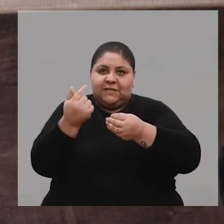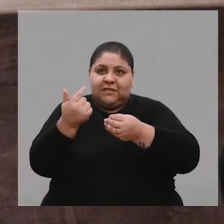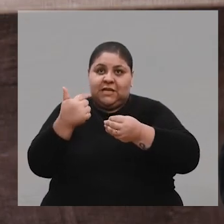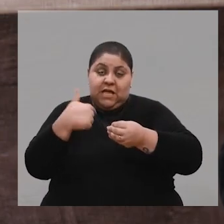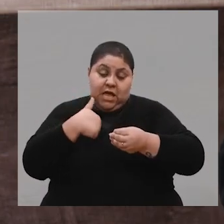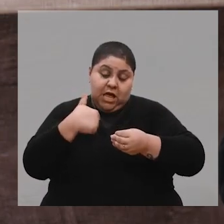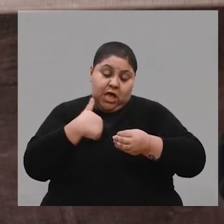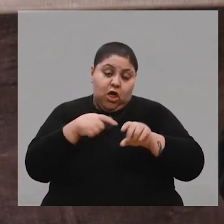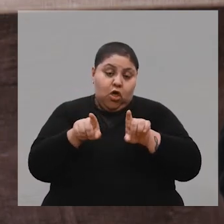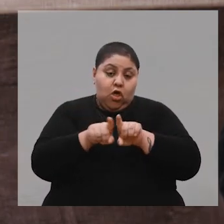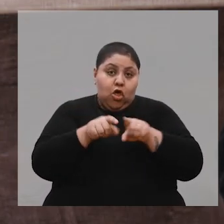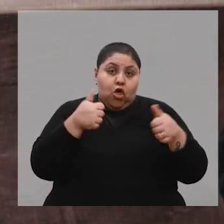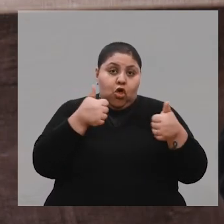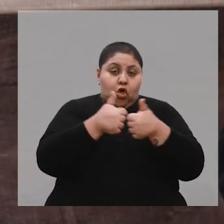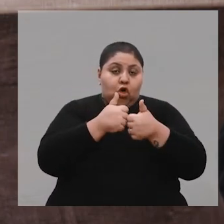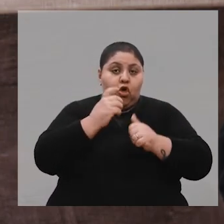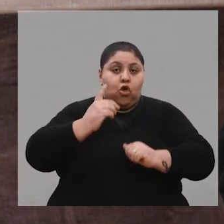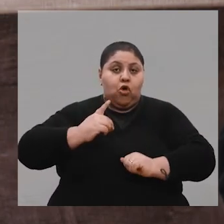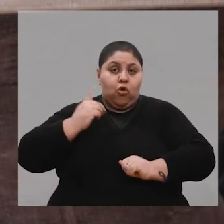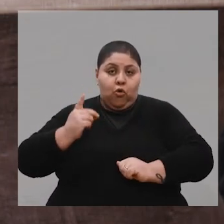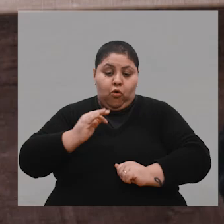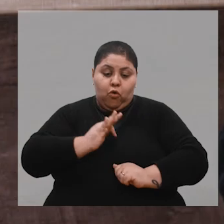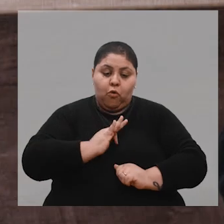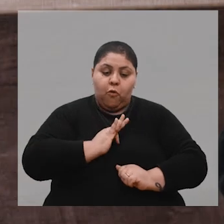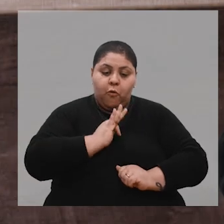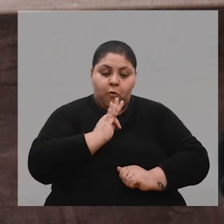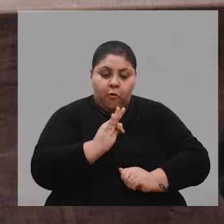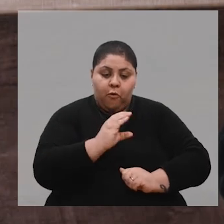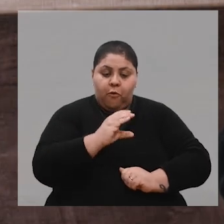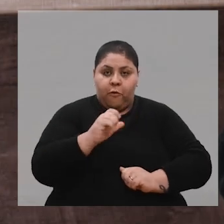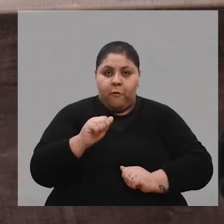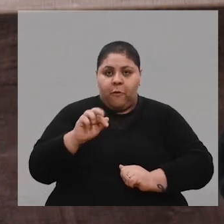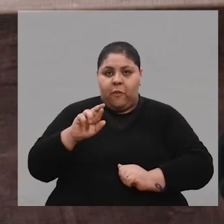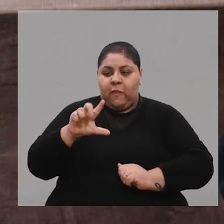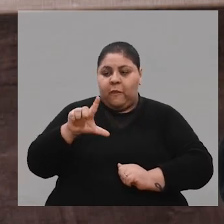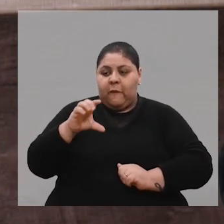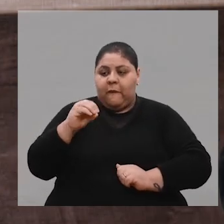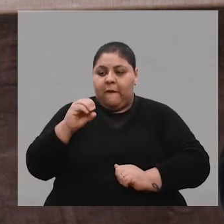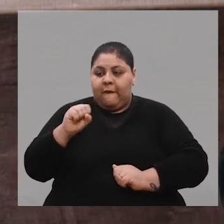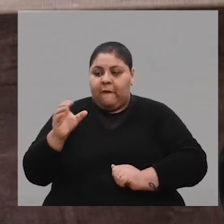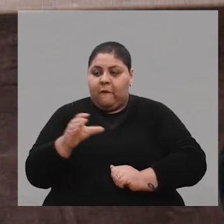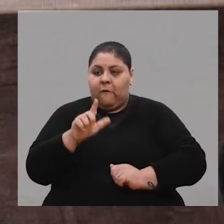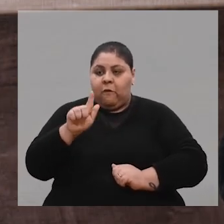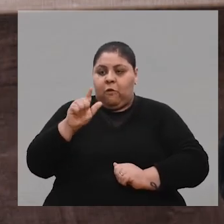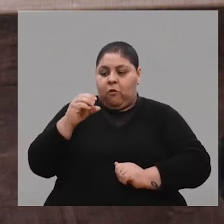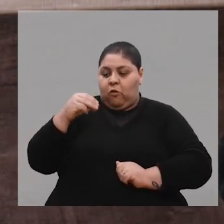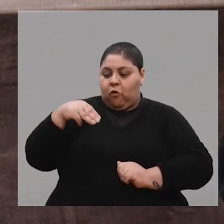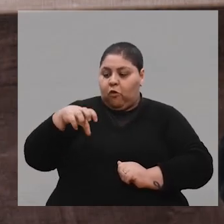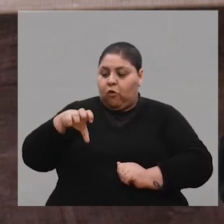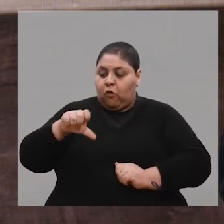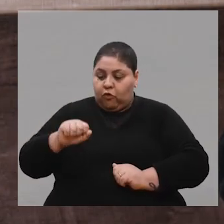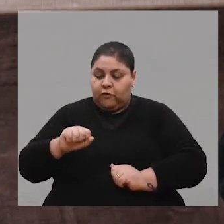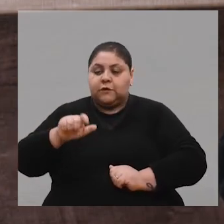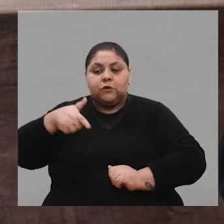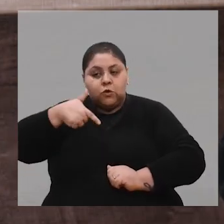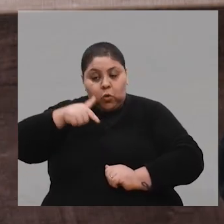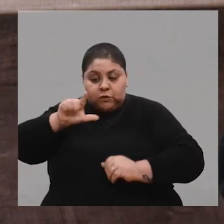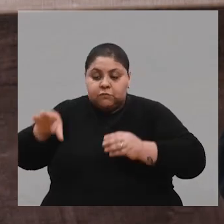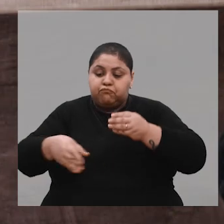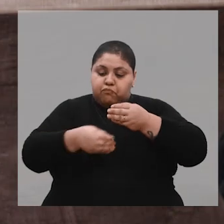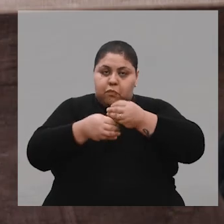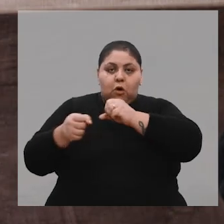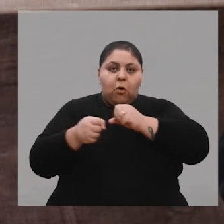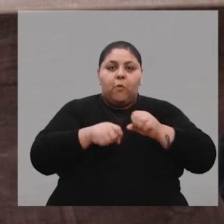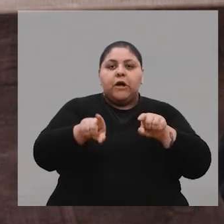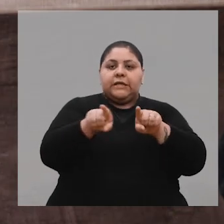qual, da minha pessoa, através do nosso deputado federal Carlos Gomes, a gente conseguiu também emendas parlamentares, né,